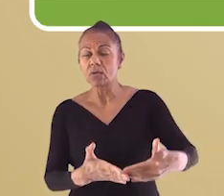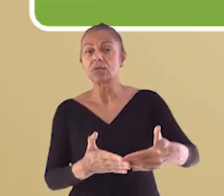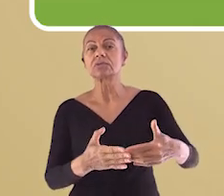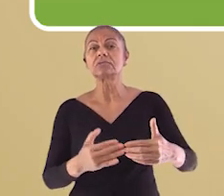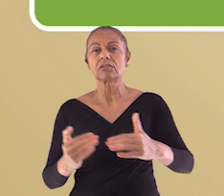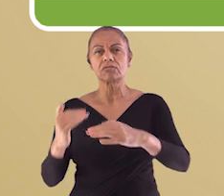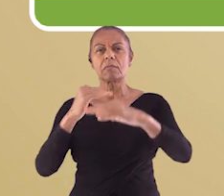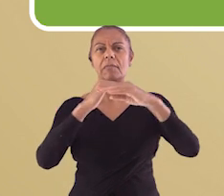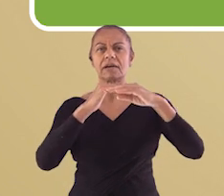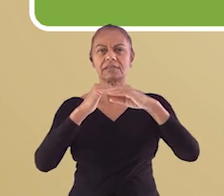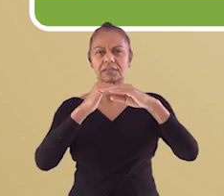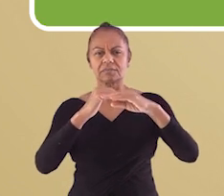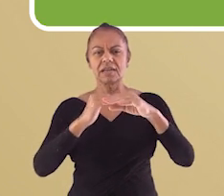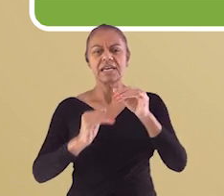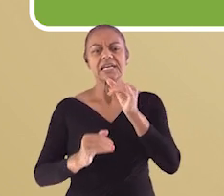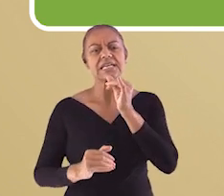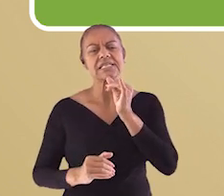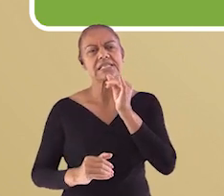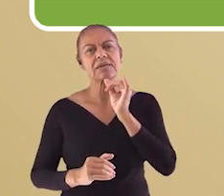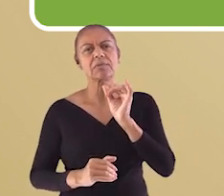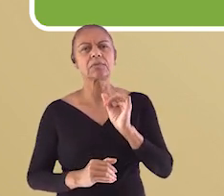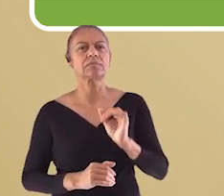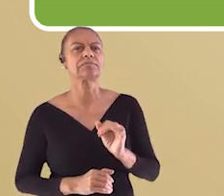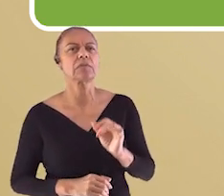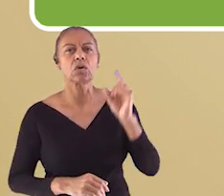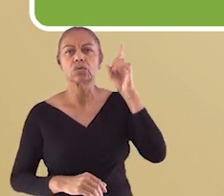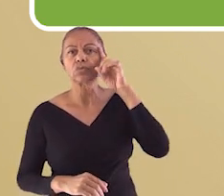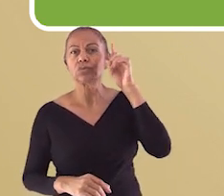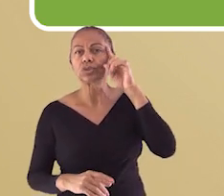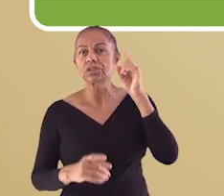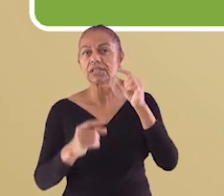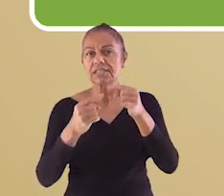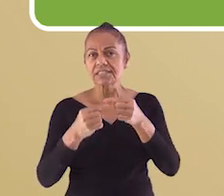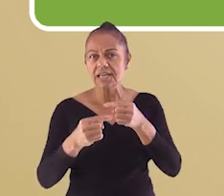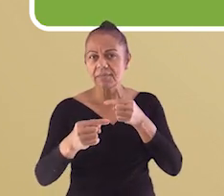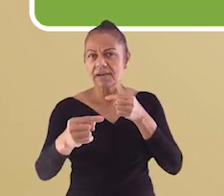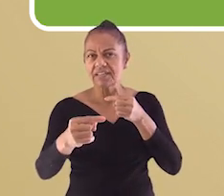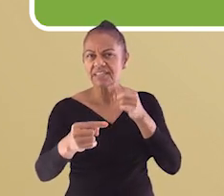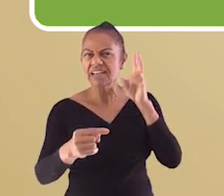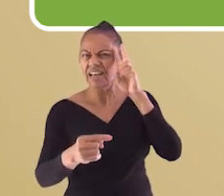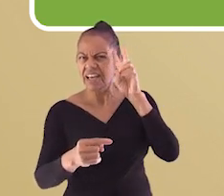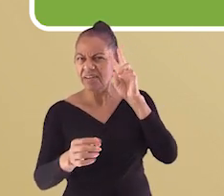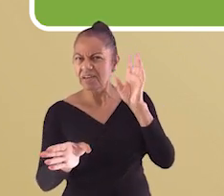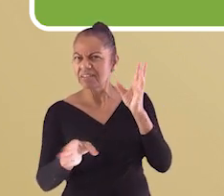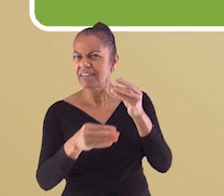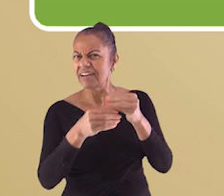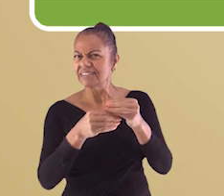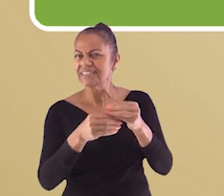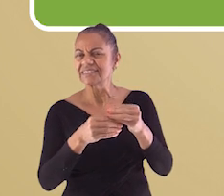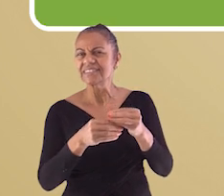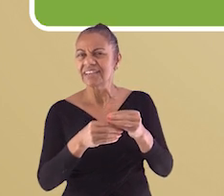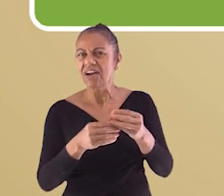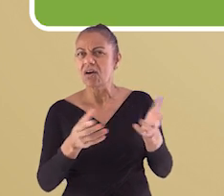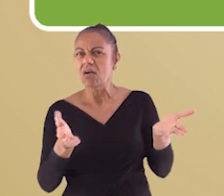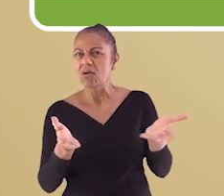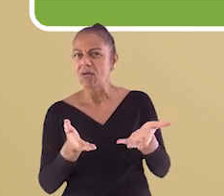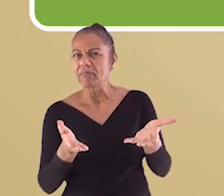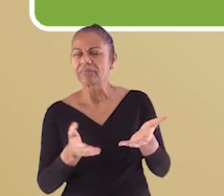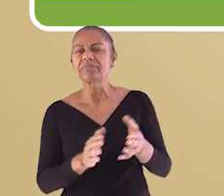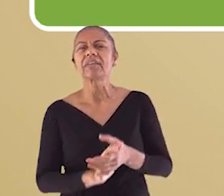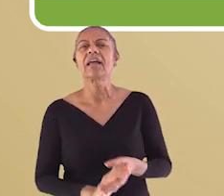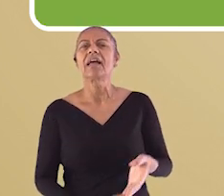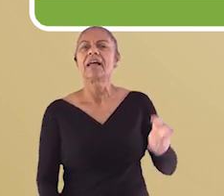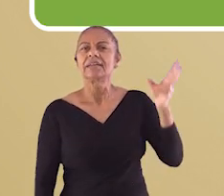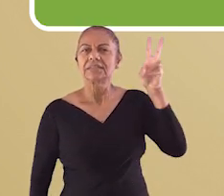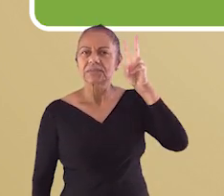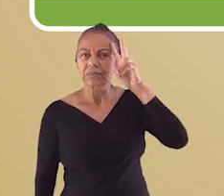Vou dar um exemplo de ciclo. Temos aí na tela os dias da semana. Vocês lembram quais são? Veja comigo